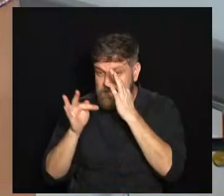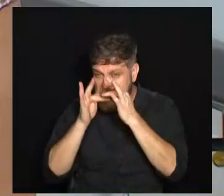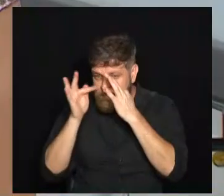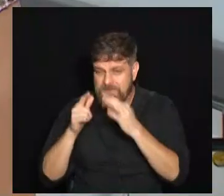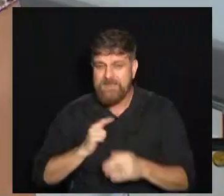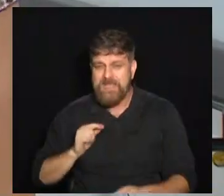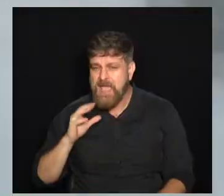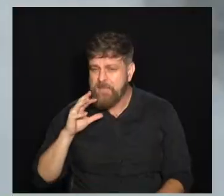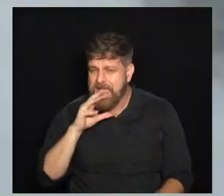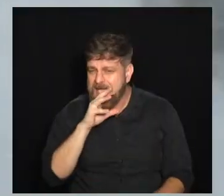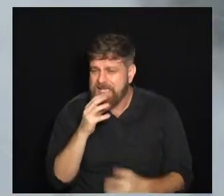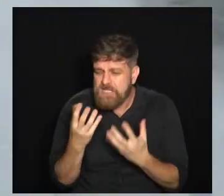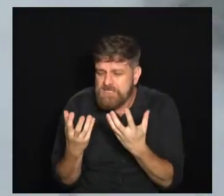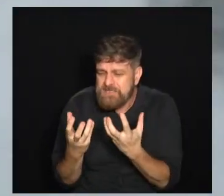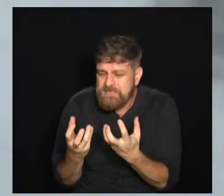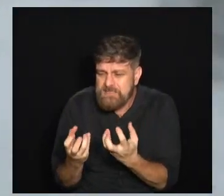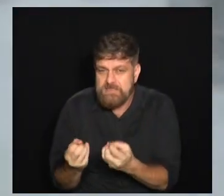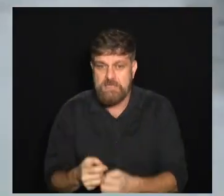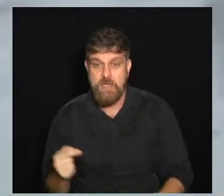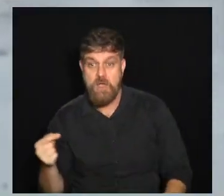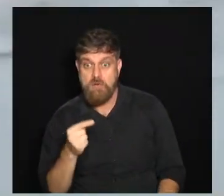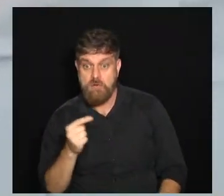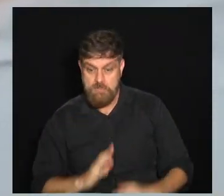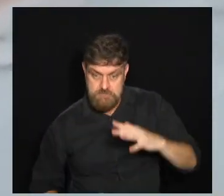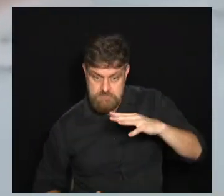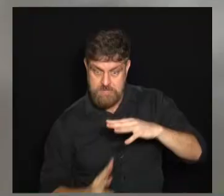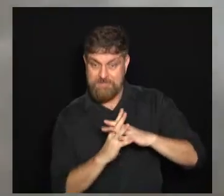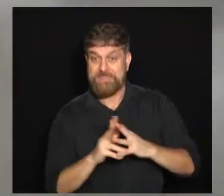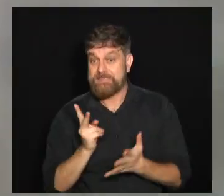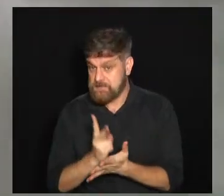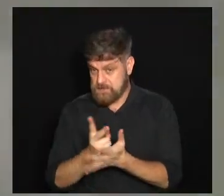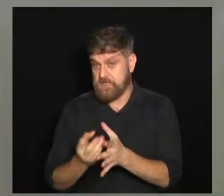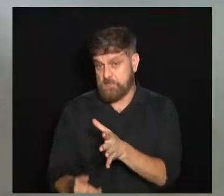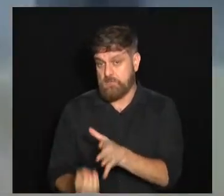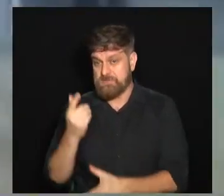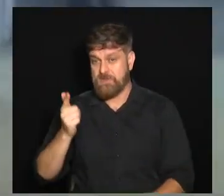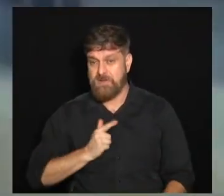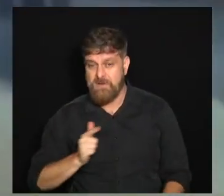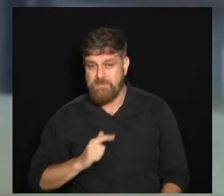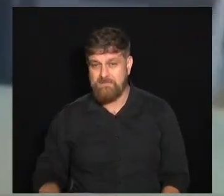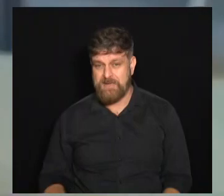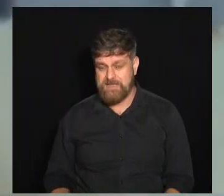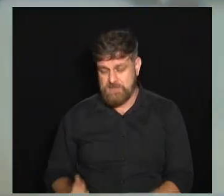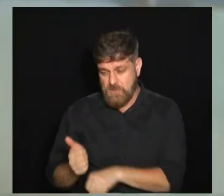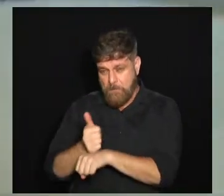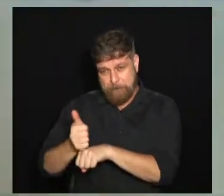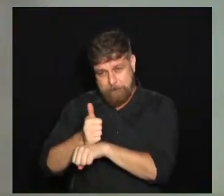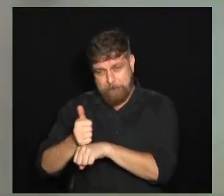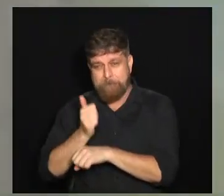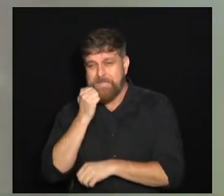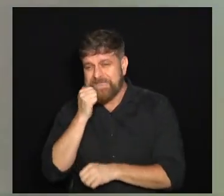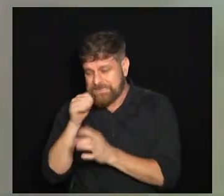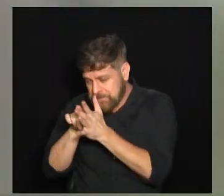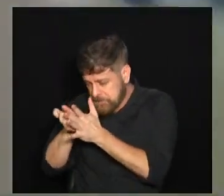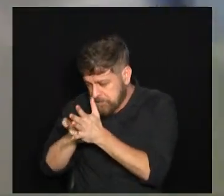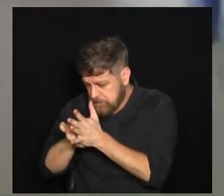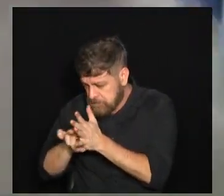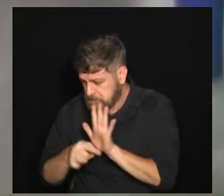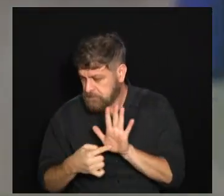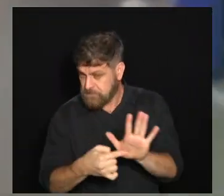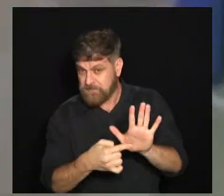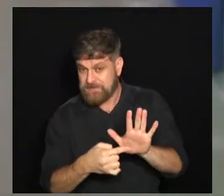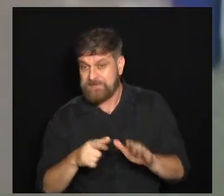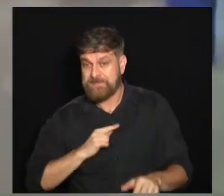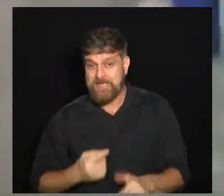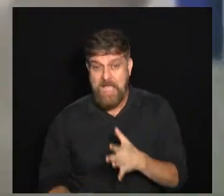quentes e mais secas. Os eventos extremos sempre existiram, mas a comunidade científica vem evidenciando que o aumento